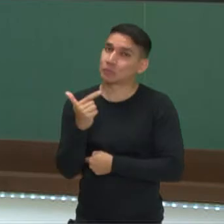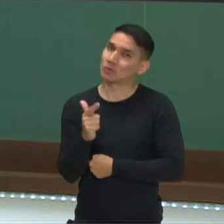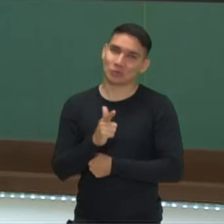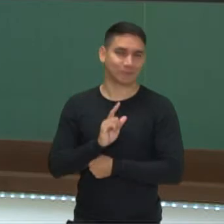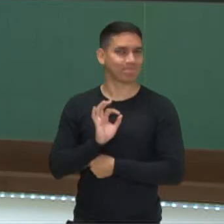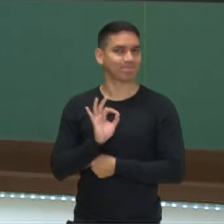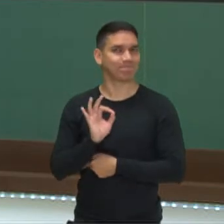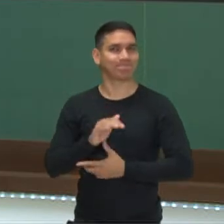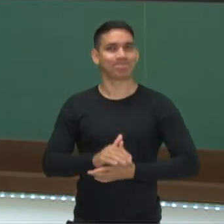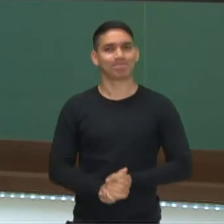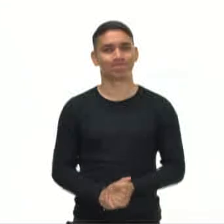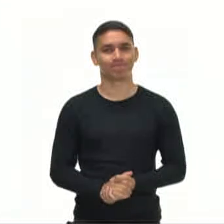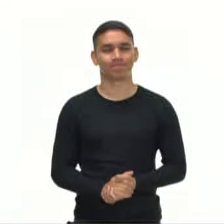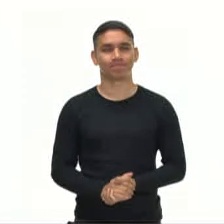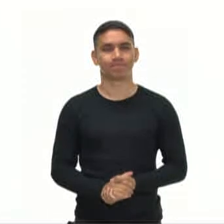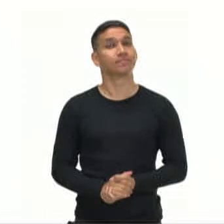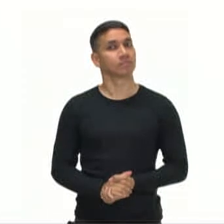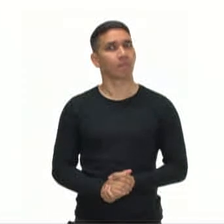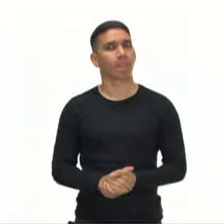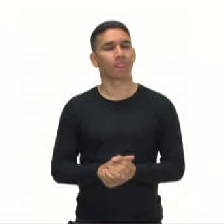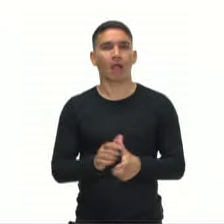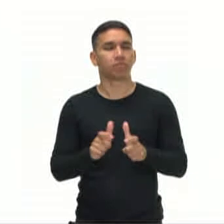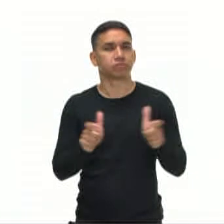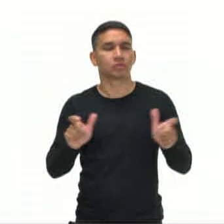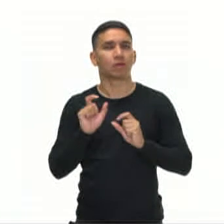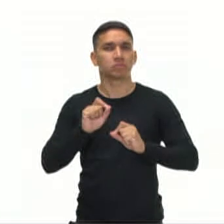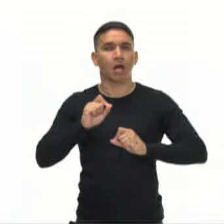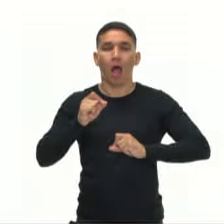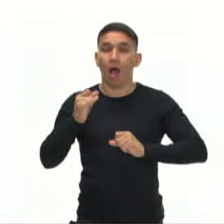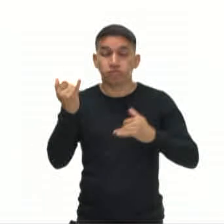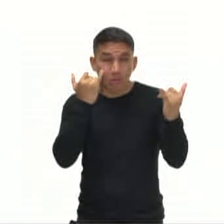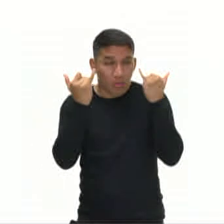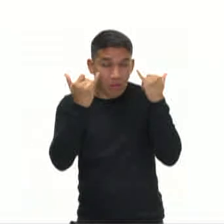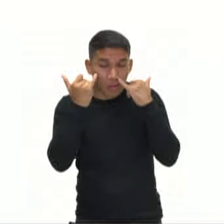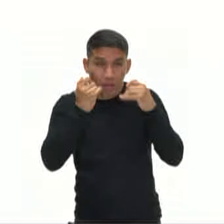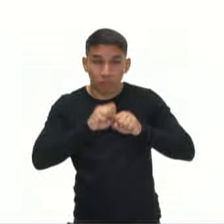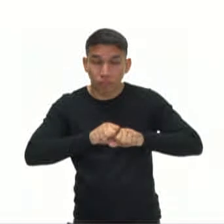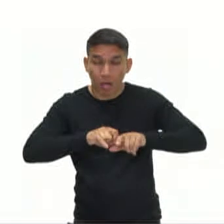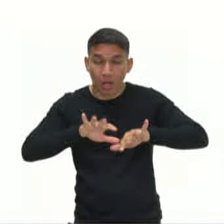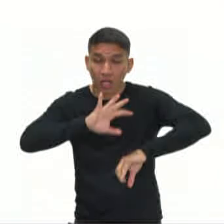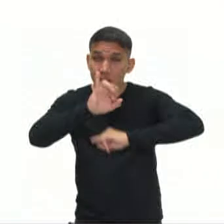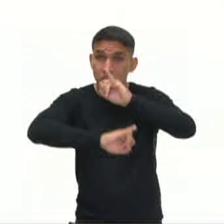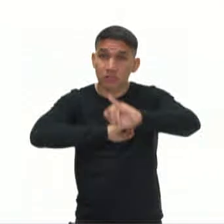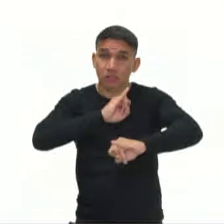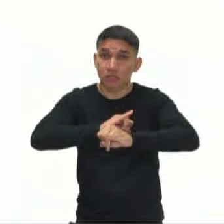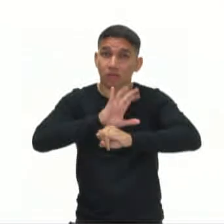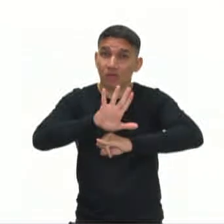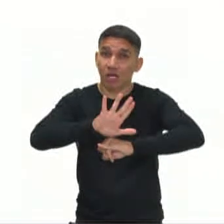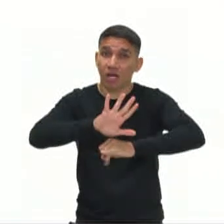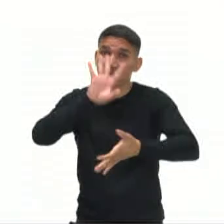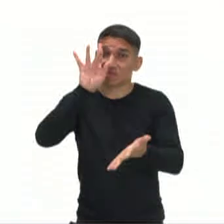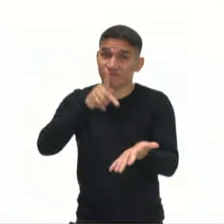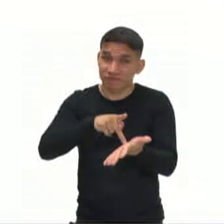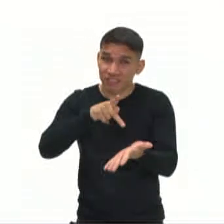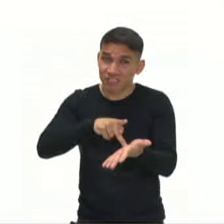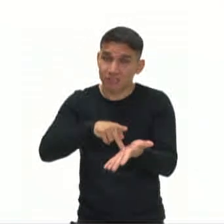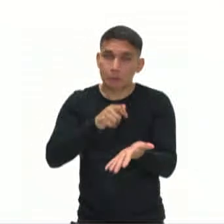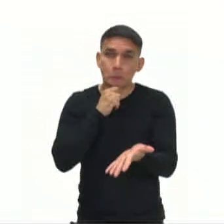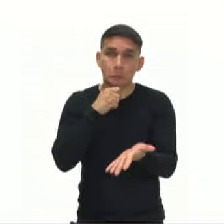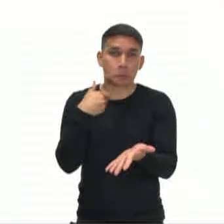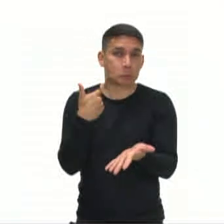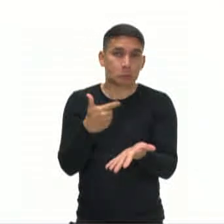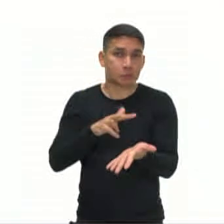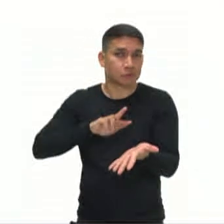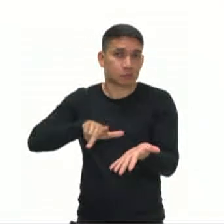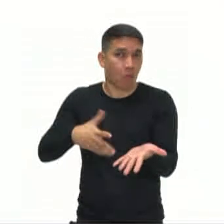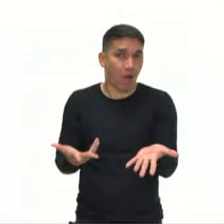são comprovadas. Muitas mensagens circulam pela internet e nem sempre elas são verdadeiras. Mas como